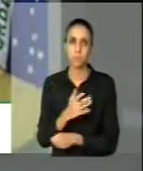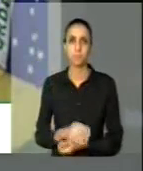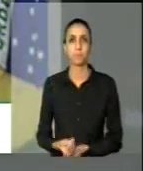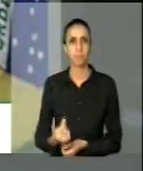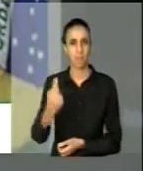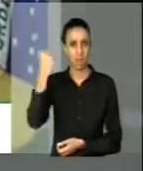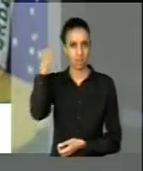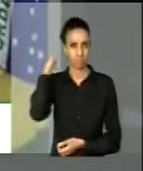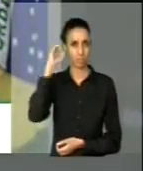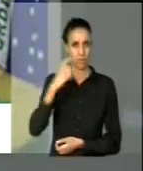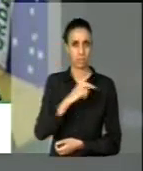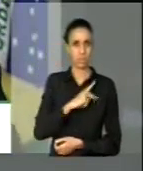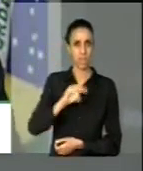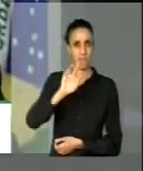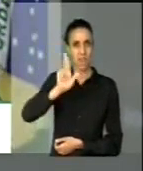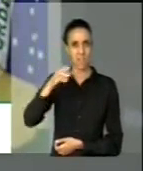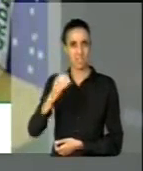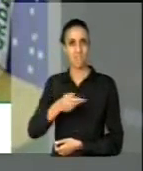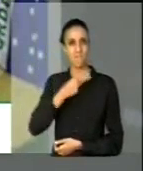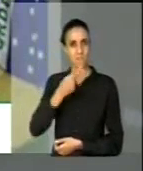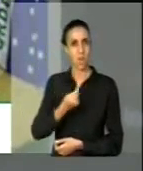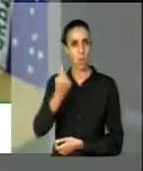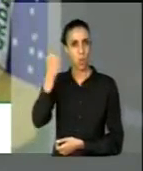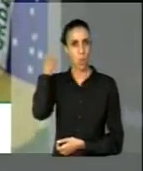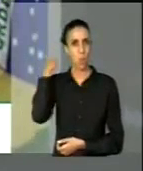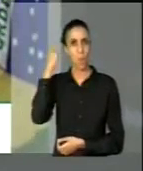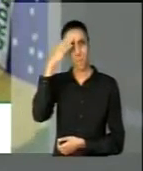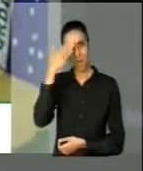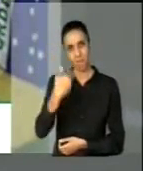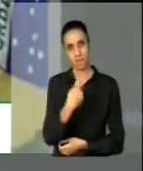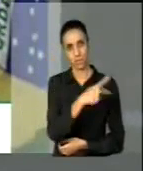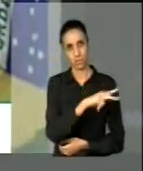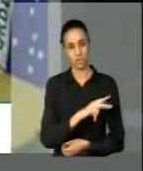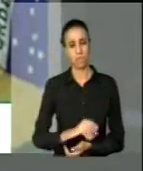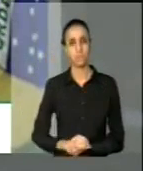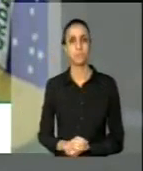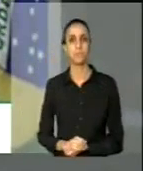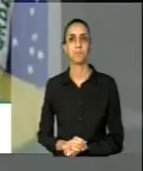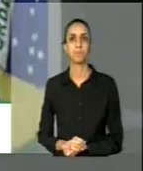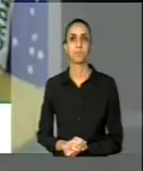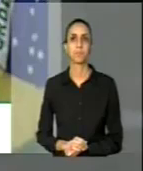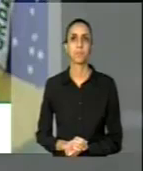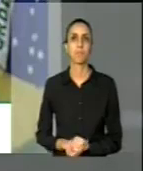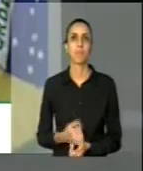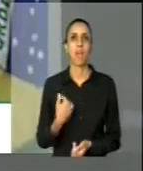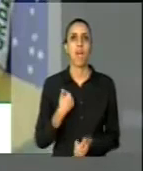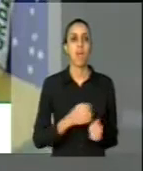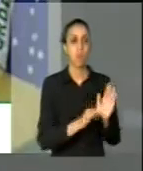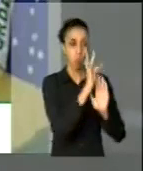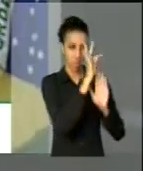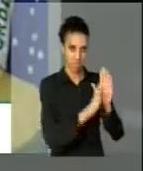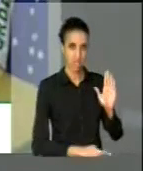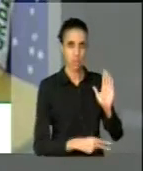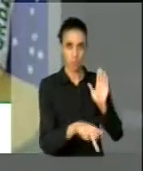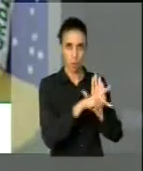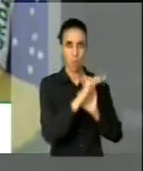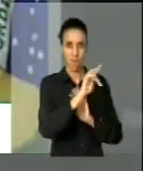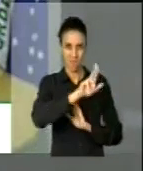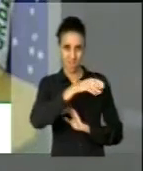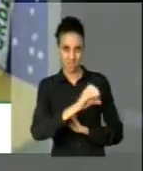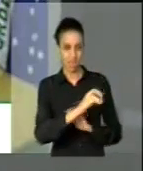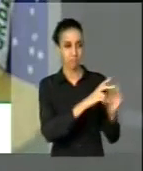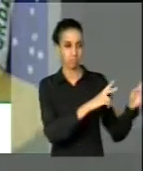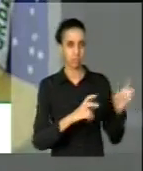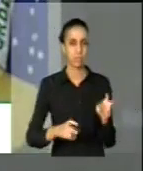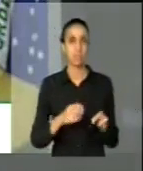fez um elogio à sua memória, que ao concluir minha homenagem, tomo a liberdade de reproduzir aqui. Foi um homem que esteve